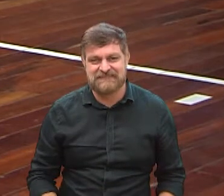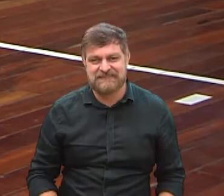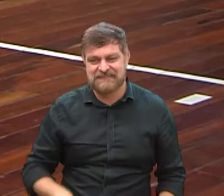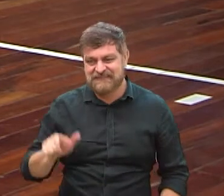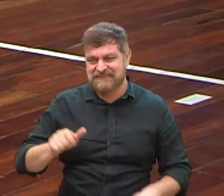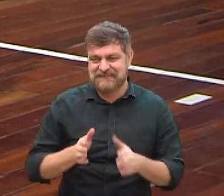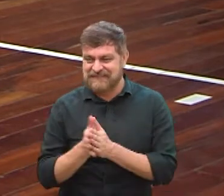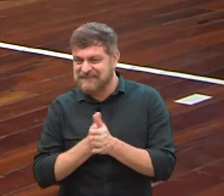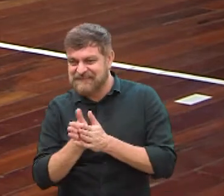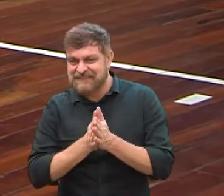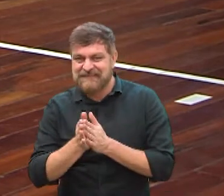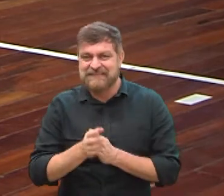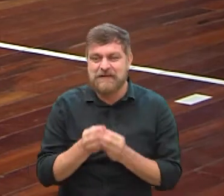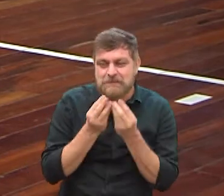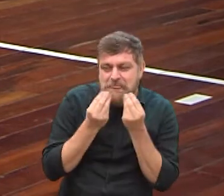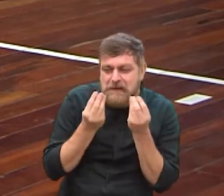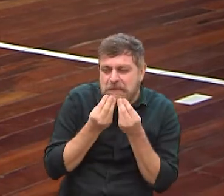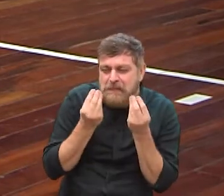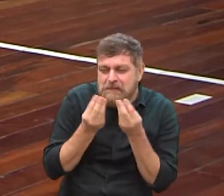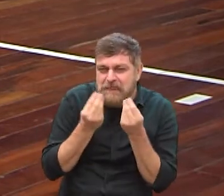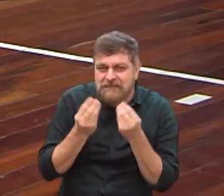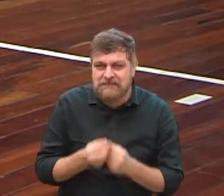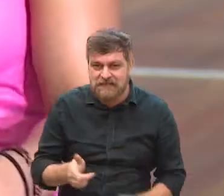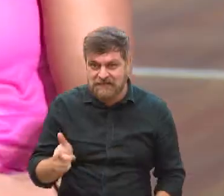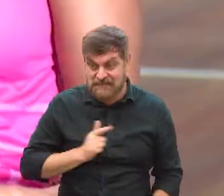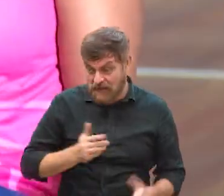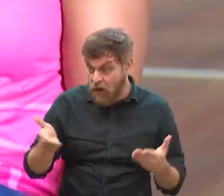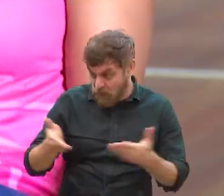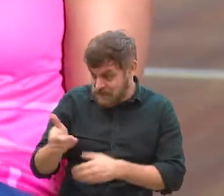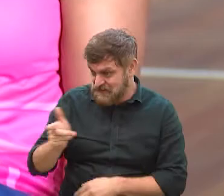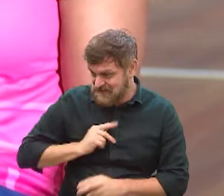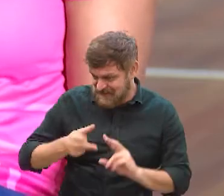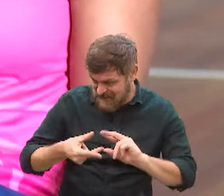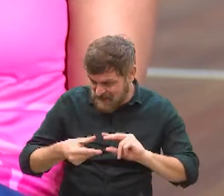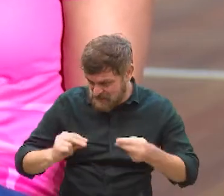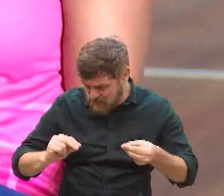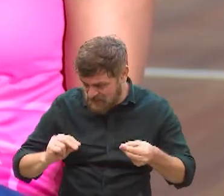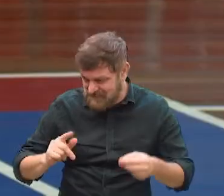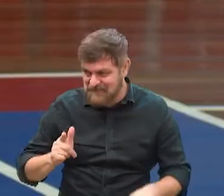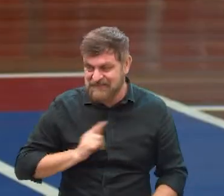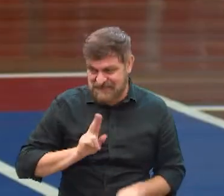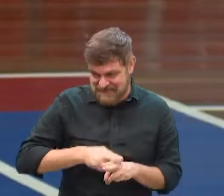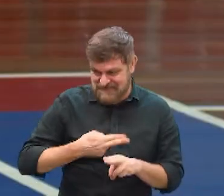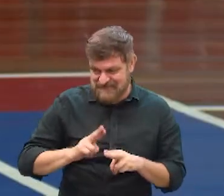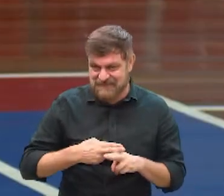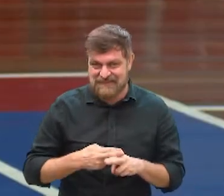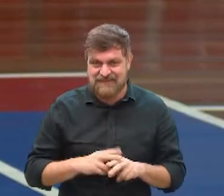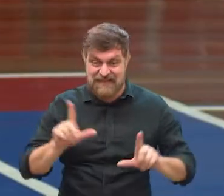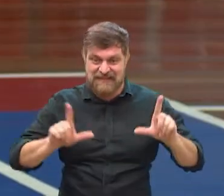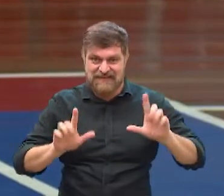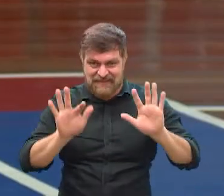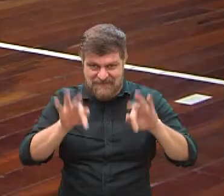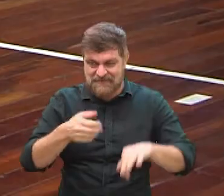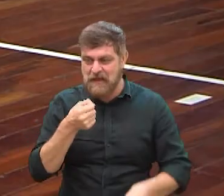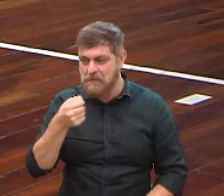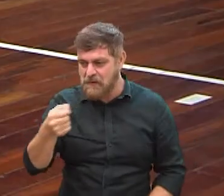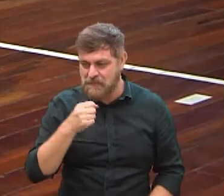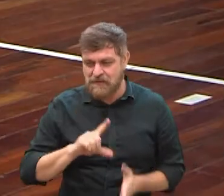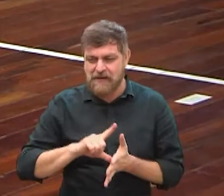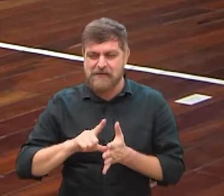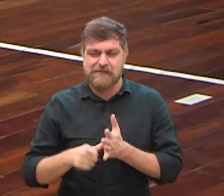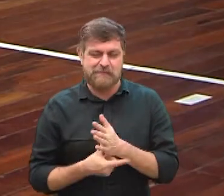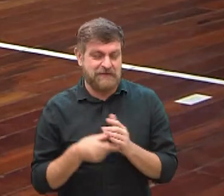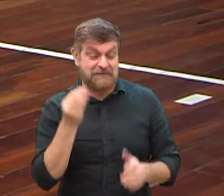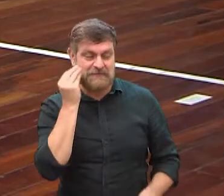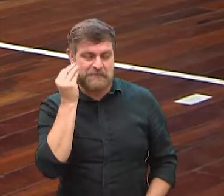já está tudo ouriçada, já está todo mundo querendo. Você trouxe hoje, né? Eu trouxe. Então acabando o programa, já a gente